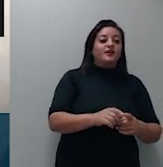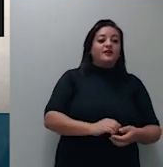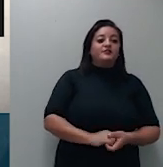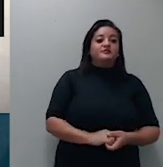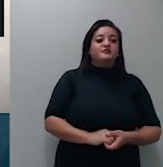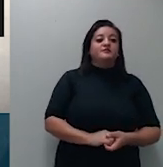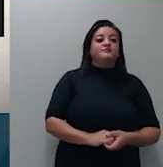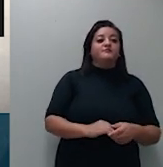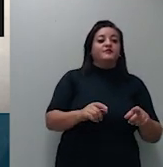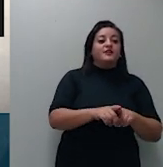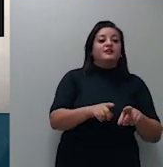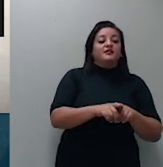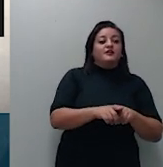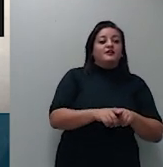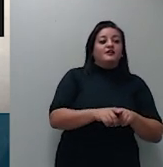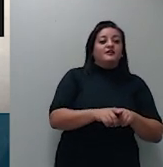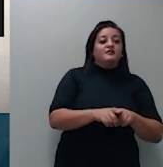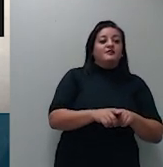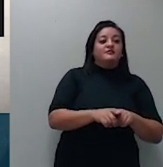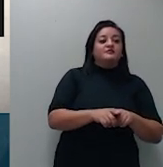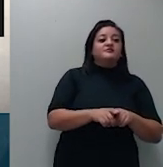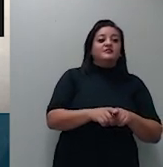1988 e